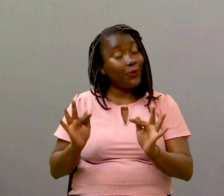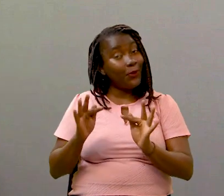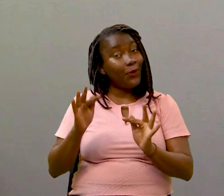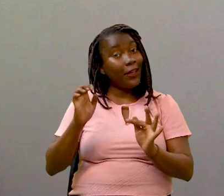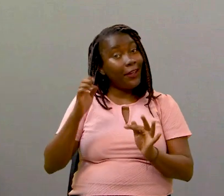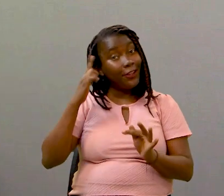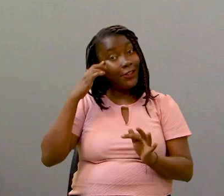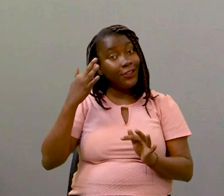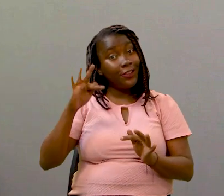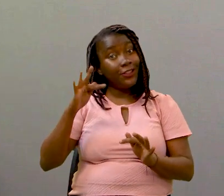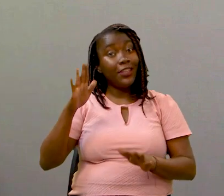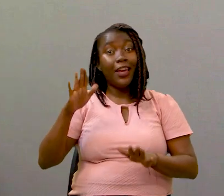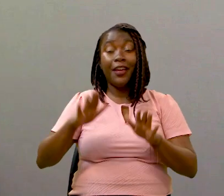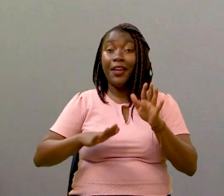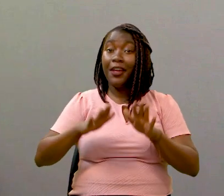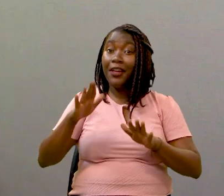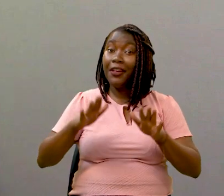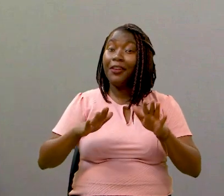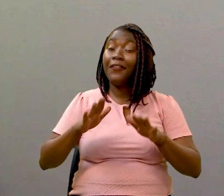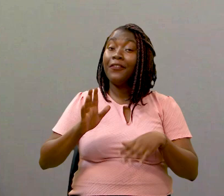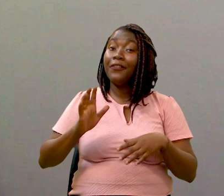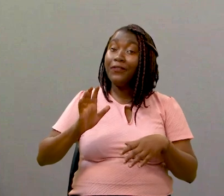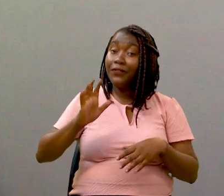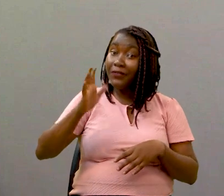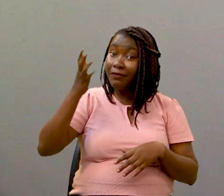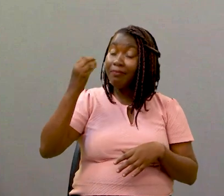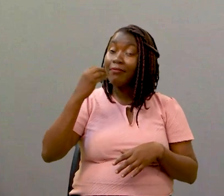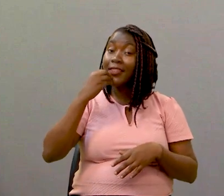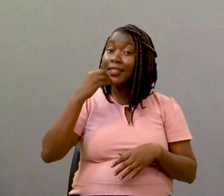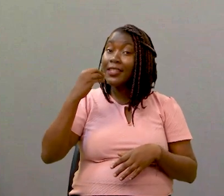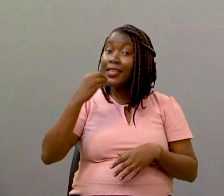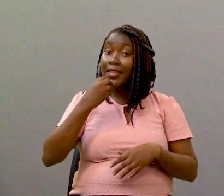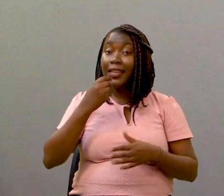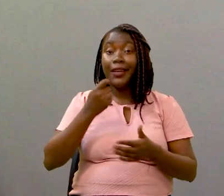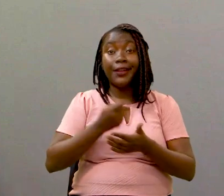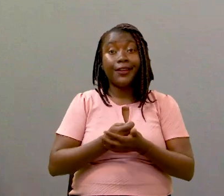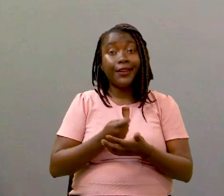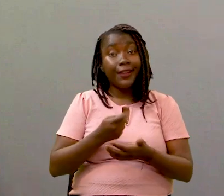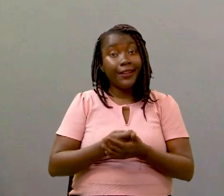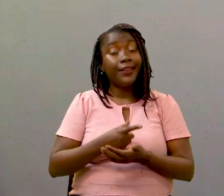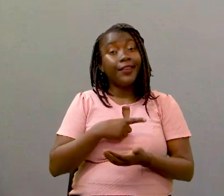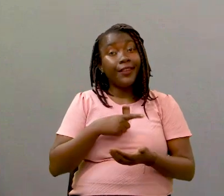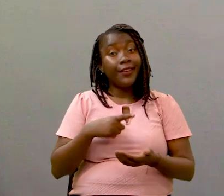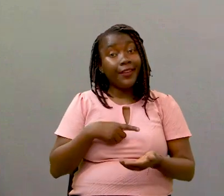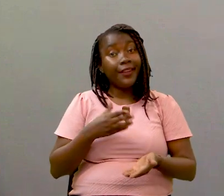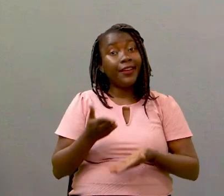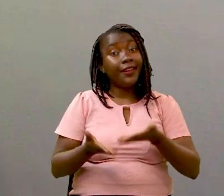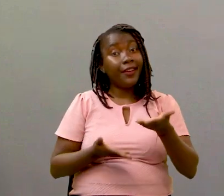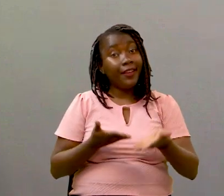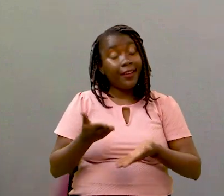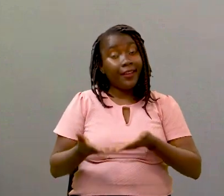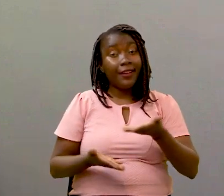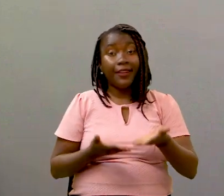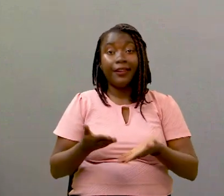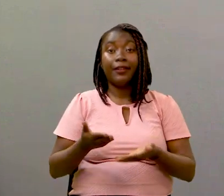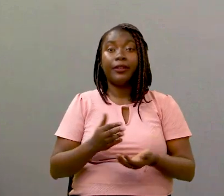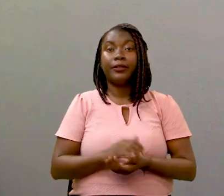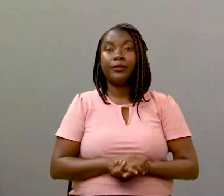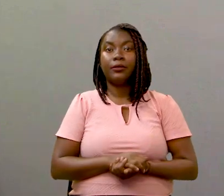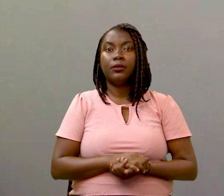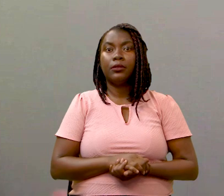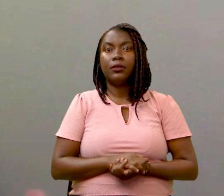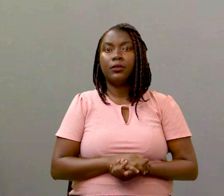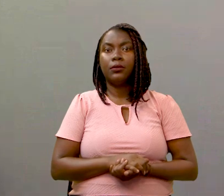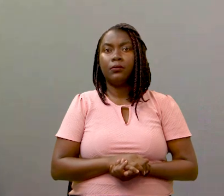uma simples enxaqueca. Às vezes é uma situação um pouco mais delicada e que tem tratamento, no